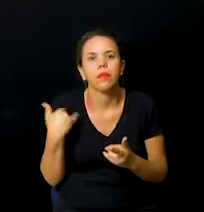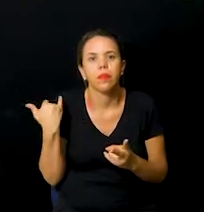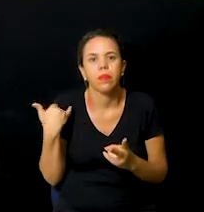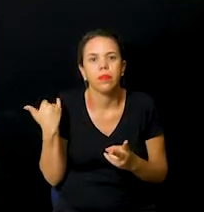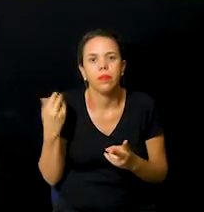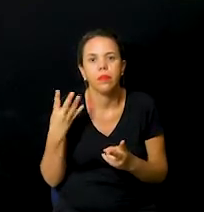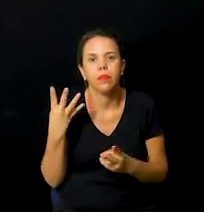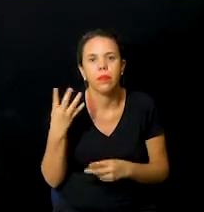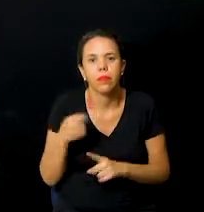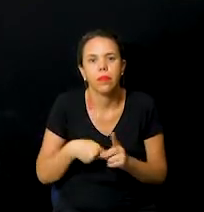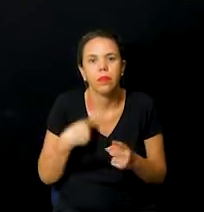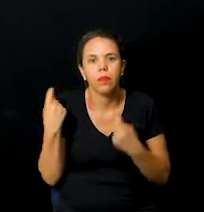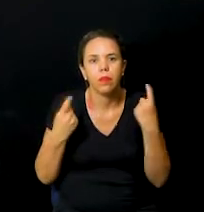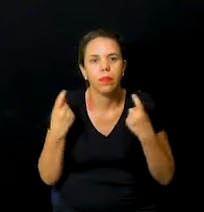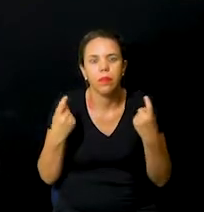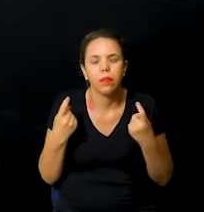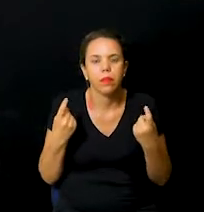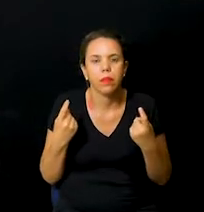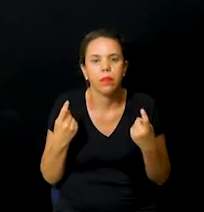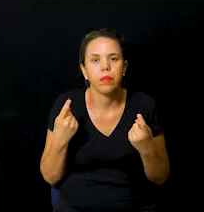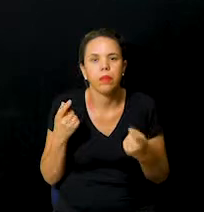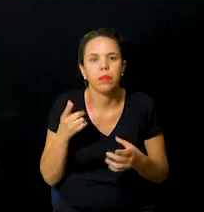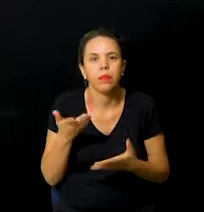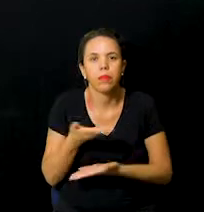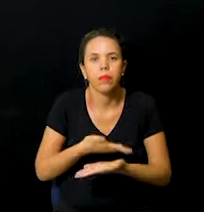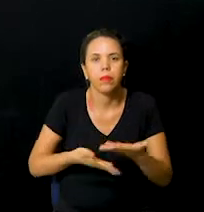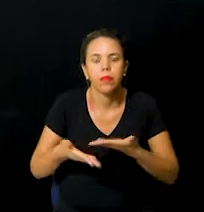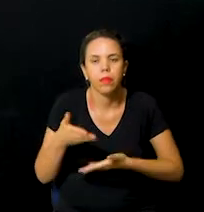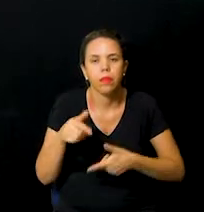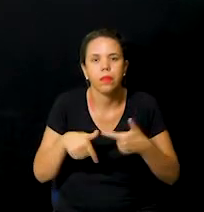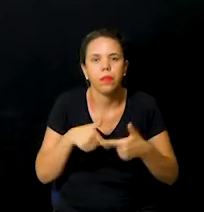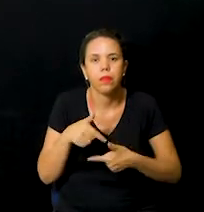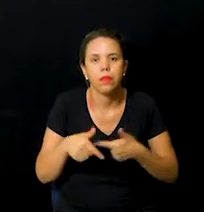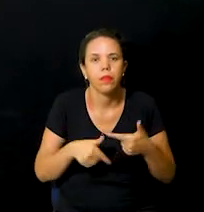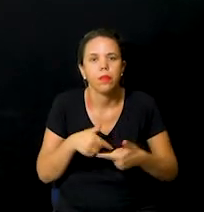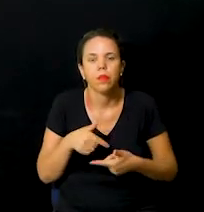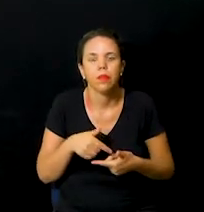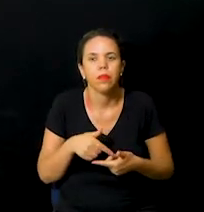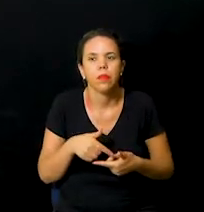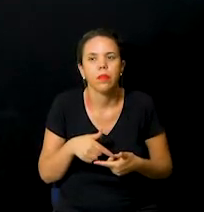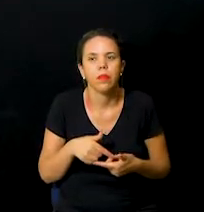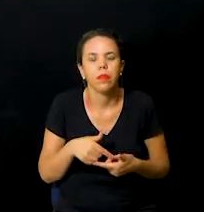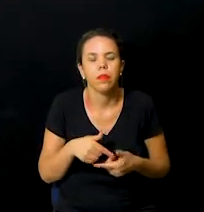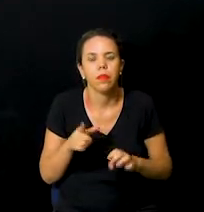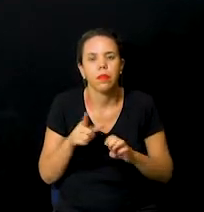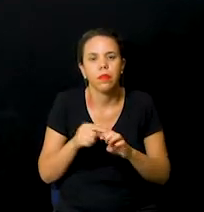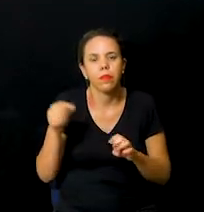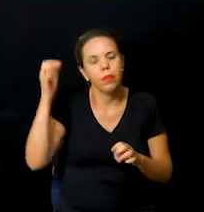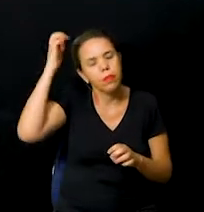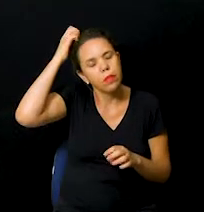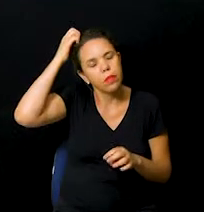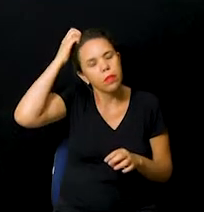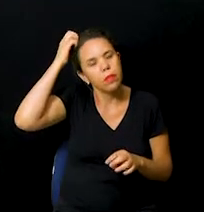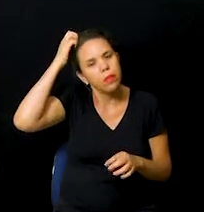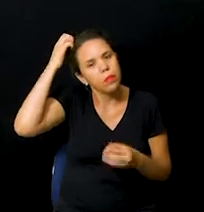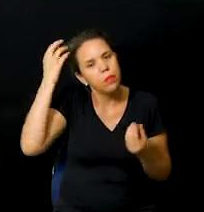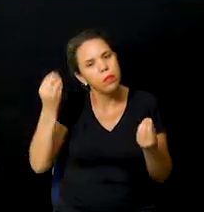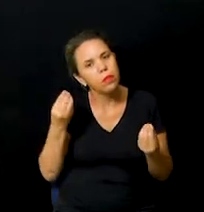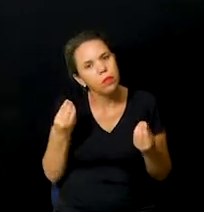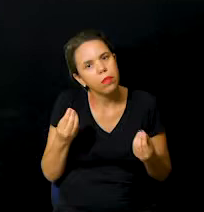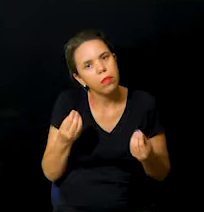4 meses. E uma das preocupações era conciliar o trabalho, no caso, o